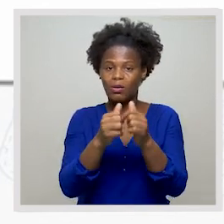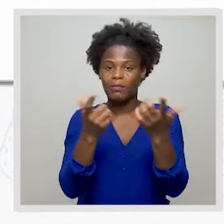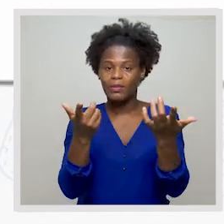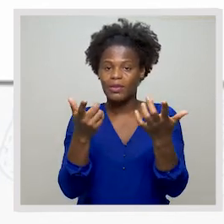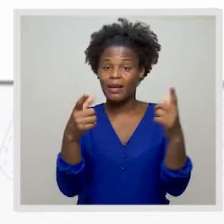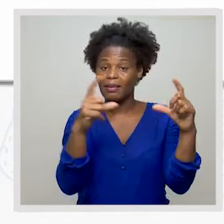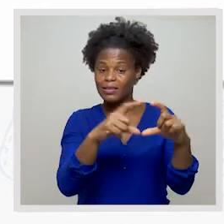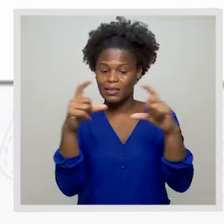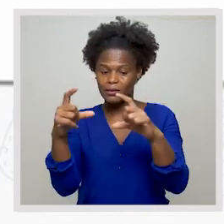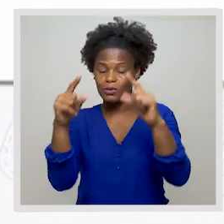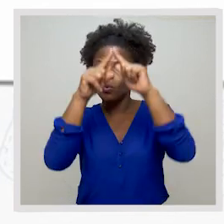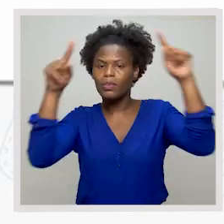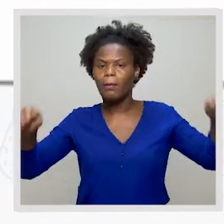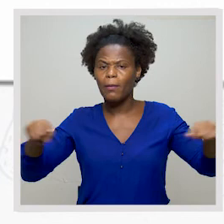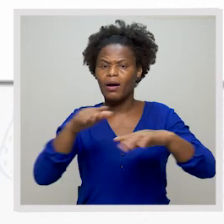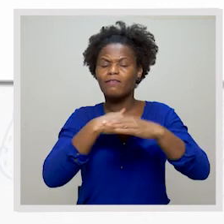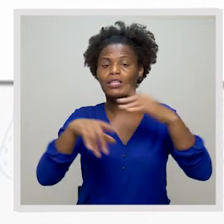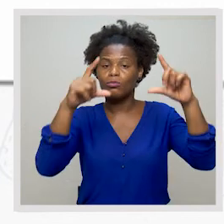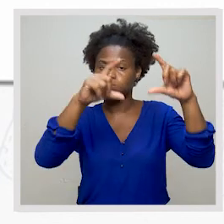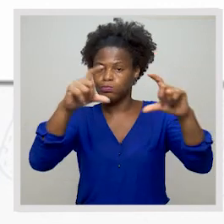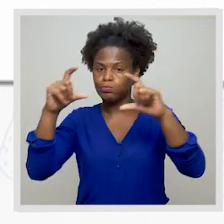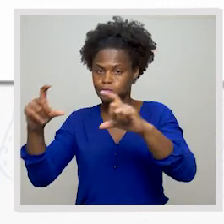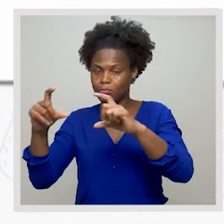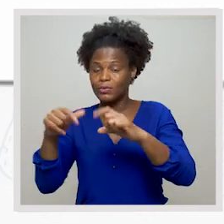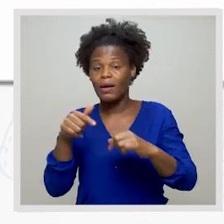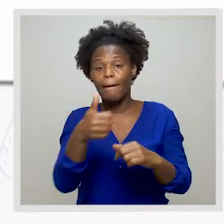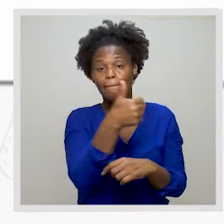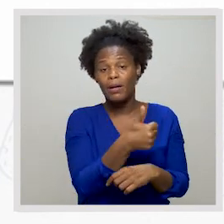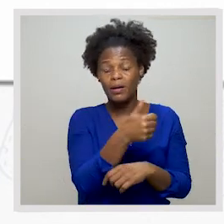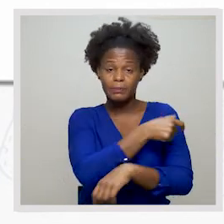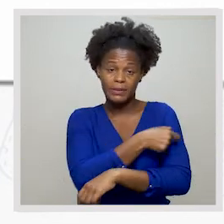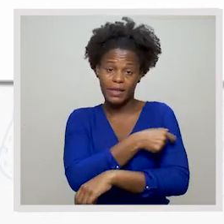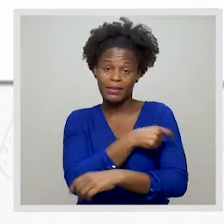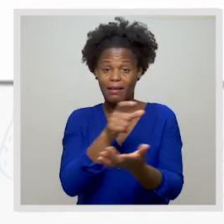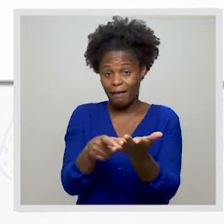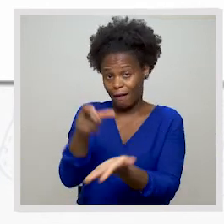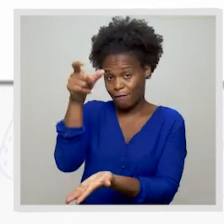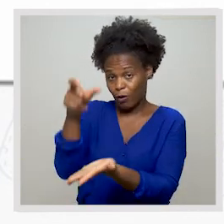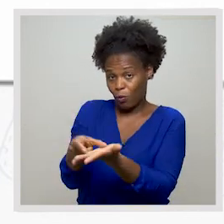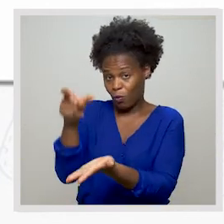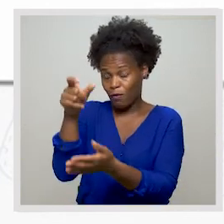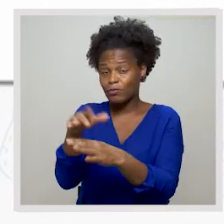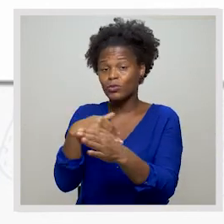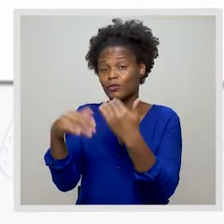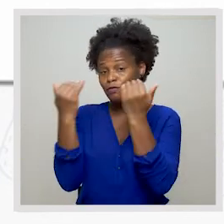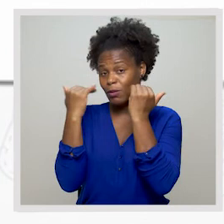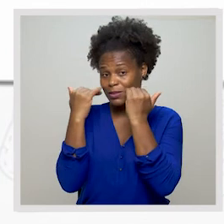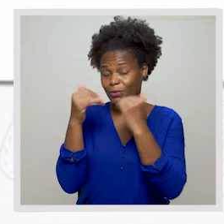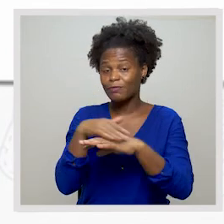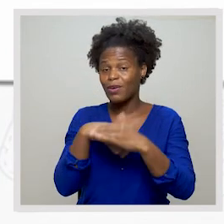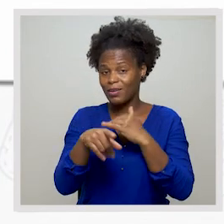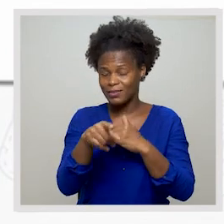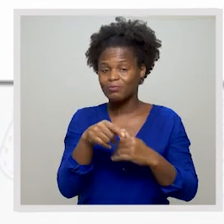dados em classes. A linha B representa graficamente os dados,